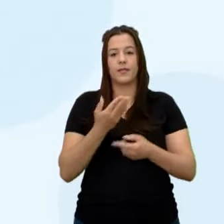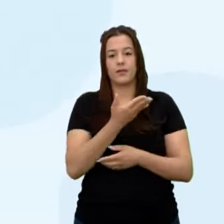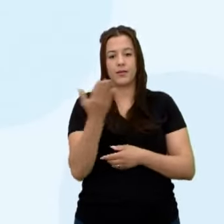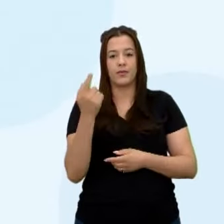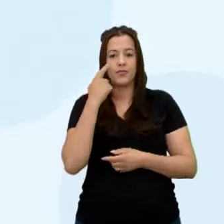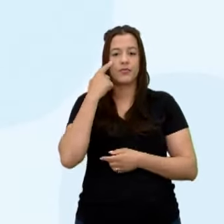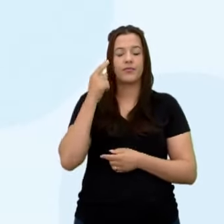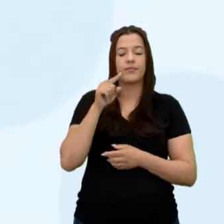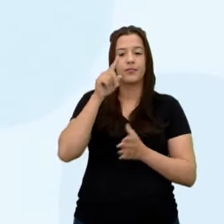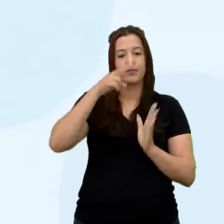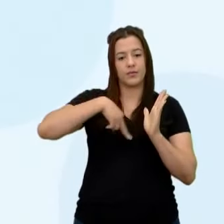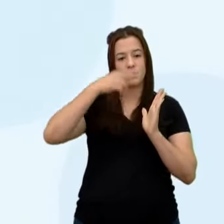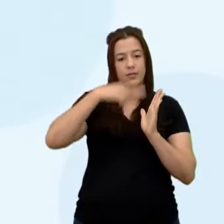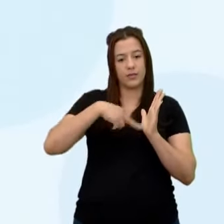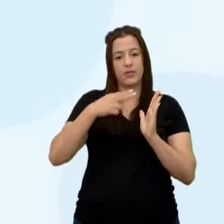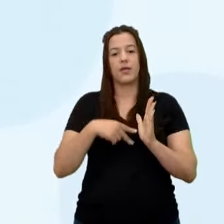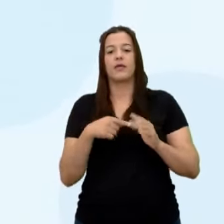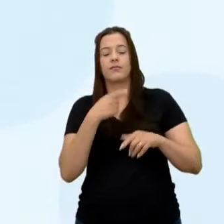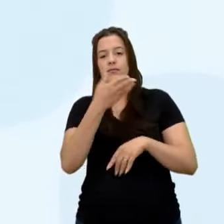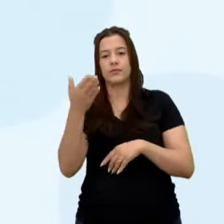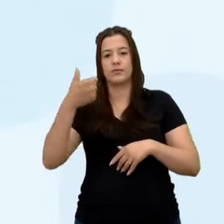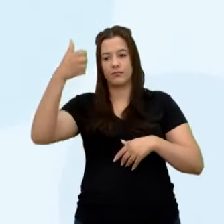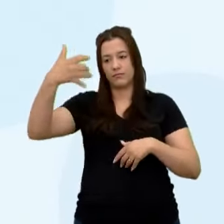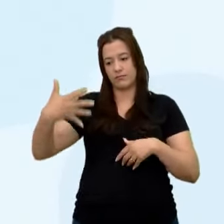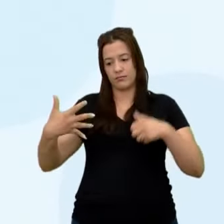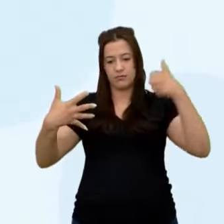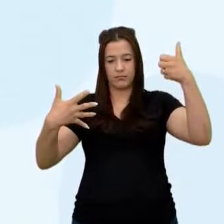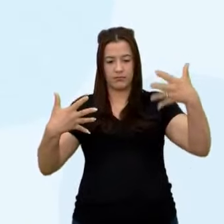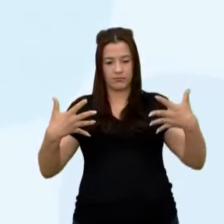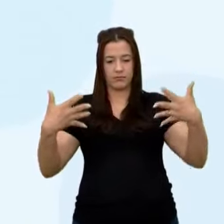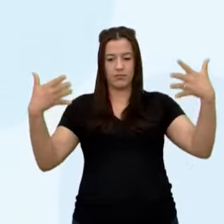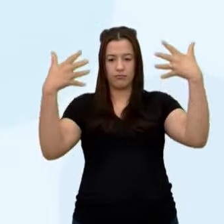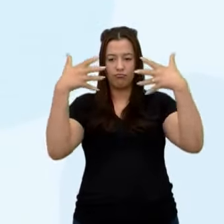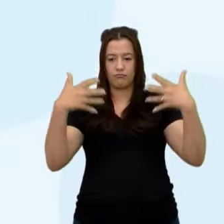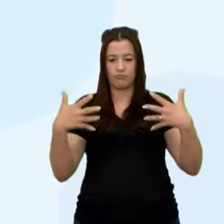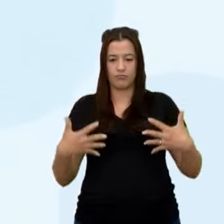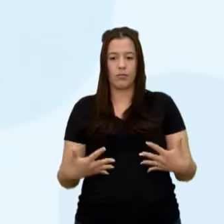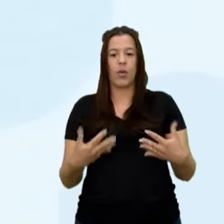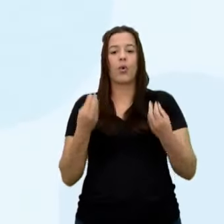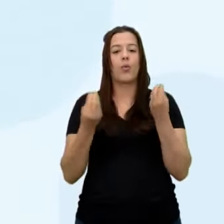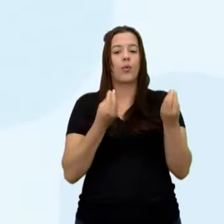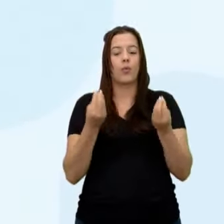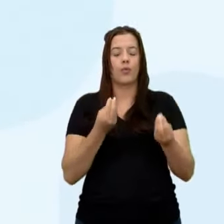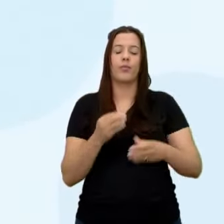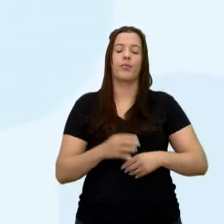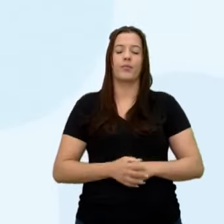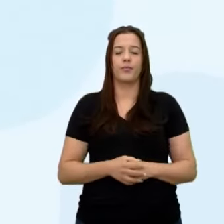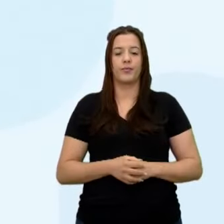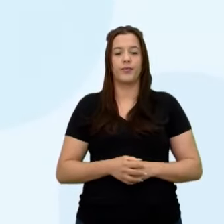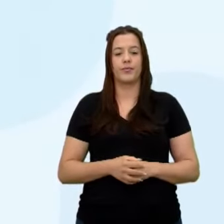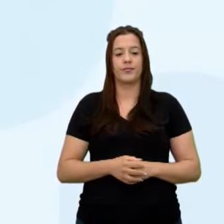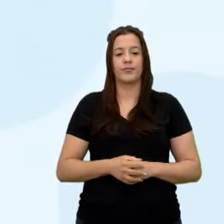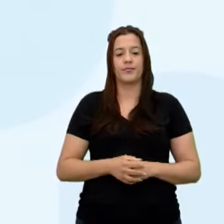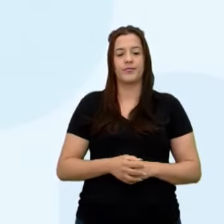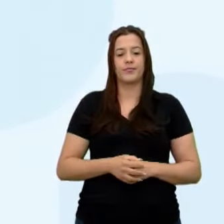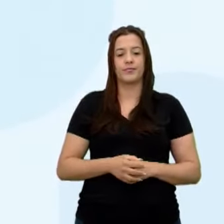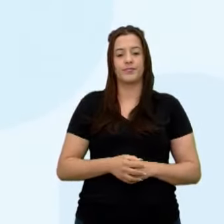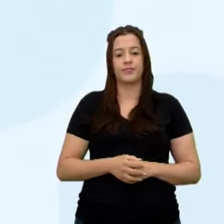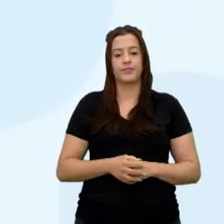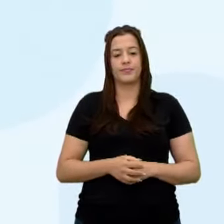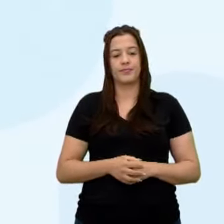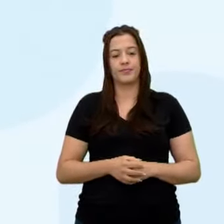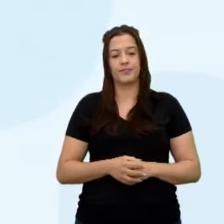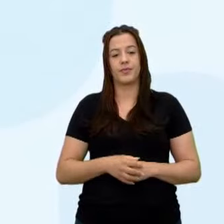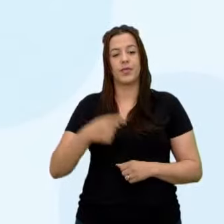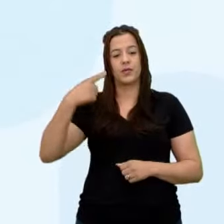vocês aqui, vai dando tempo de vocês responderem no chat, e daqui a pouco a gente dá uma olhada. Então, ó, number 1, discovered.